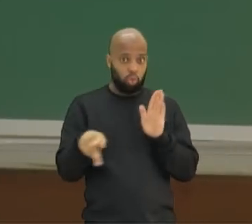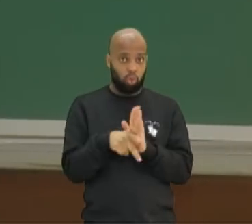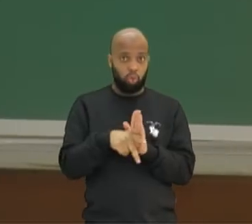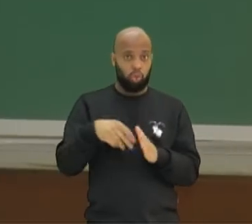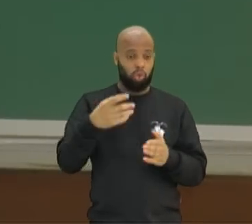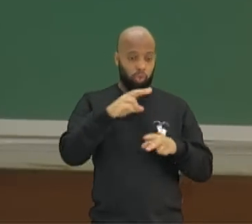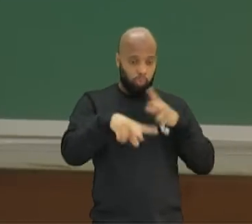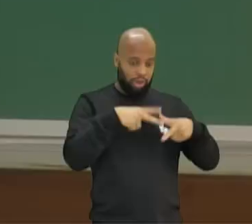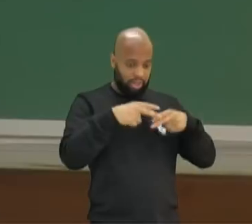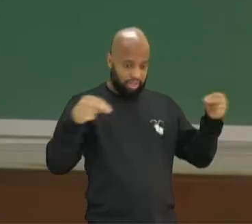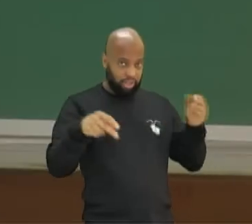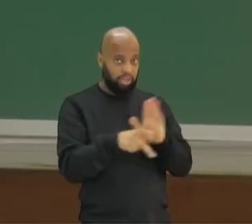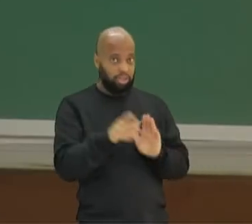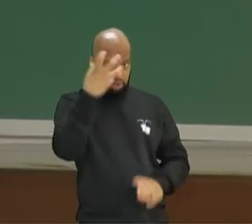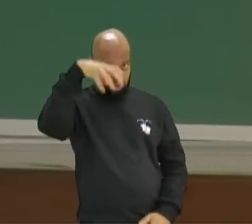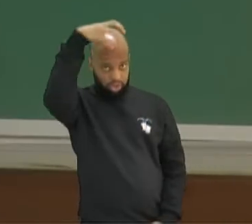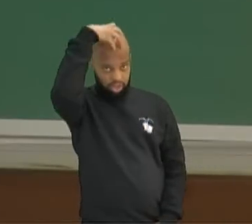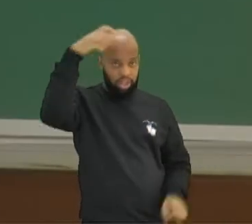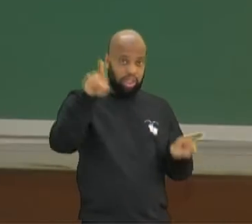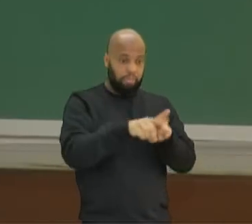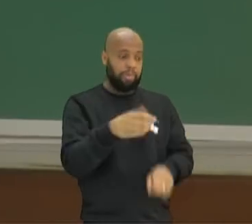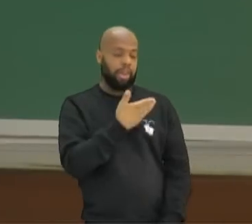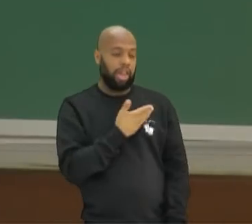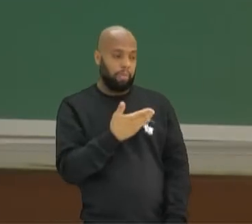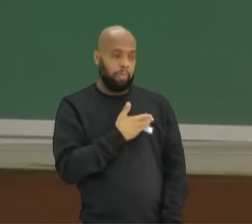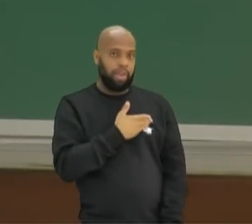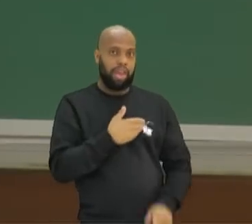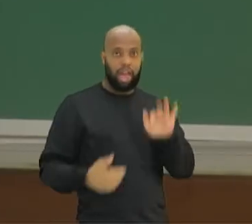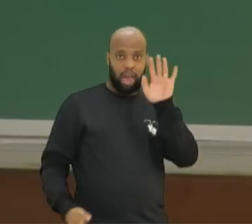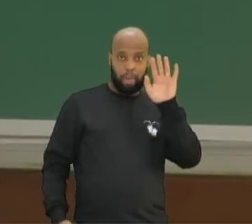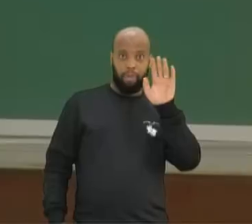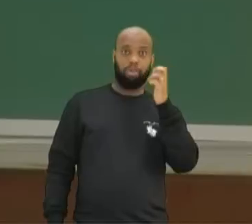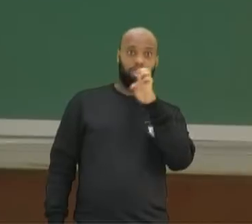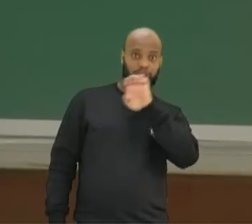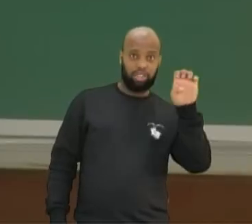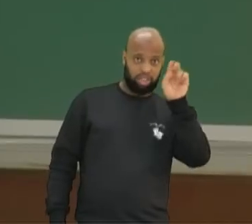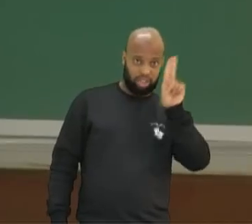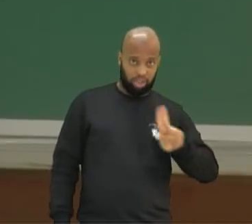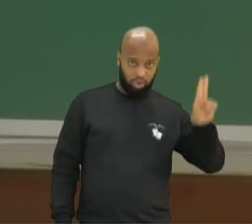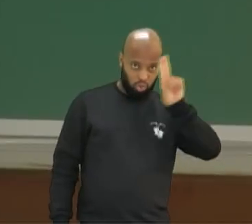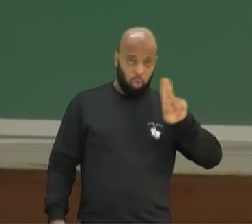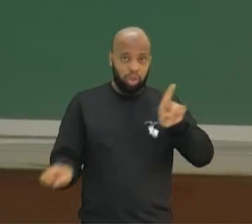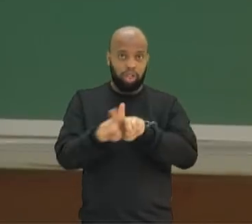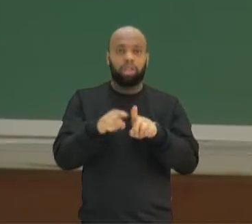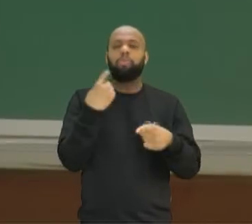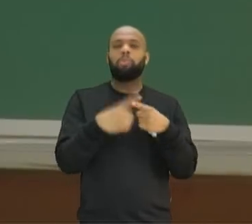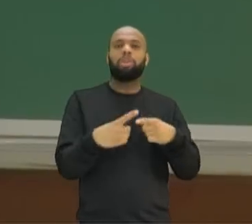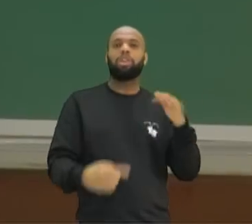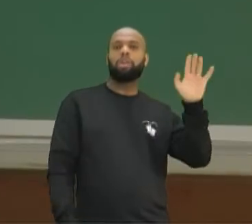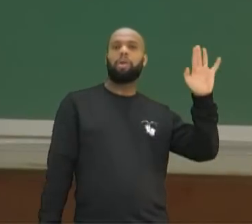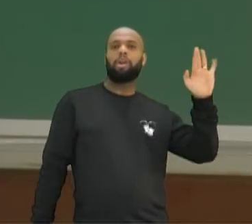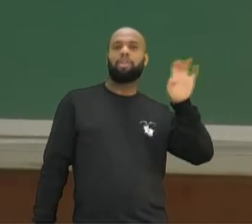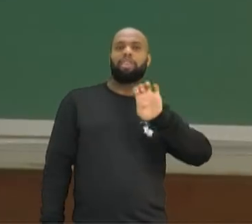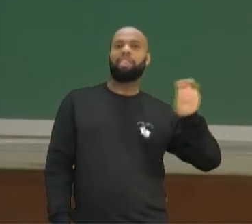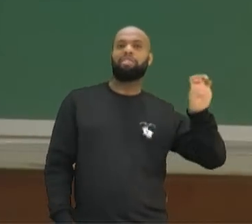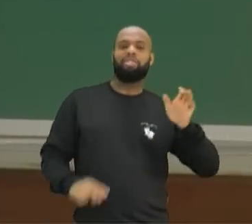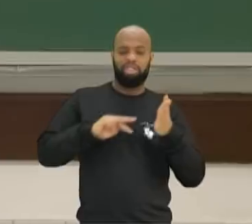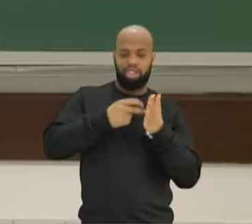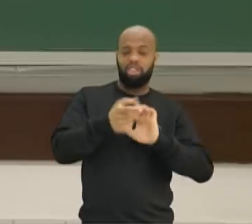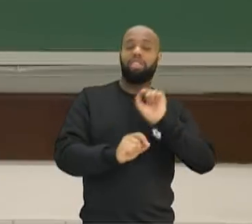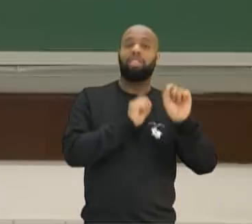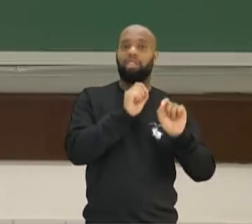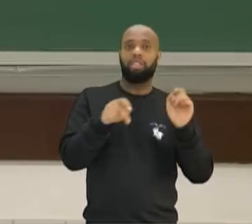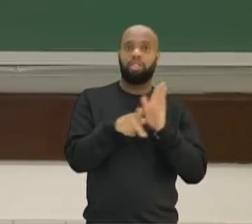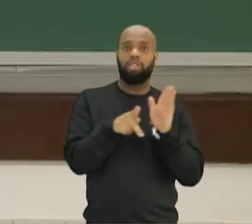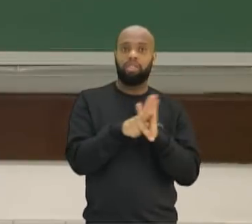do rei, né? O fato de a amiga ser canhota e o que ela ser canhota pode significar ali